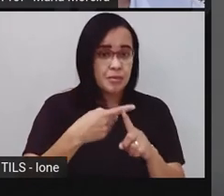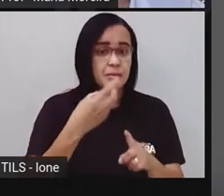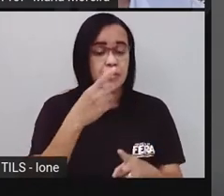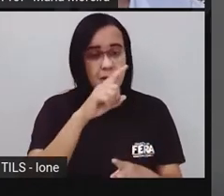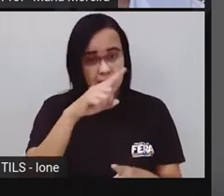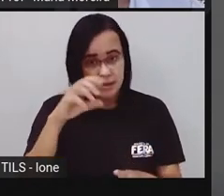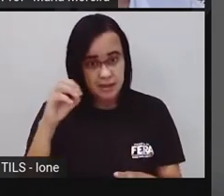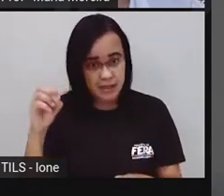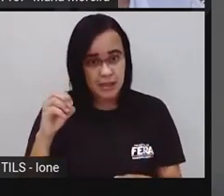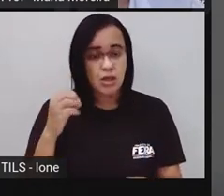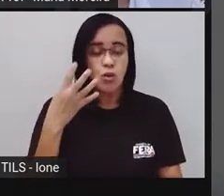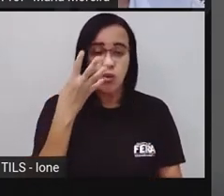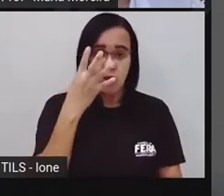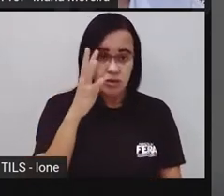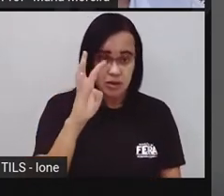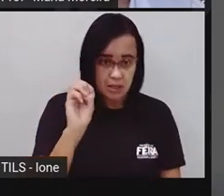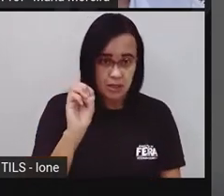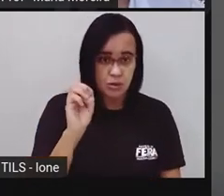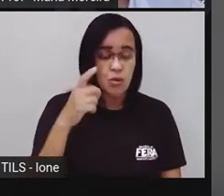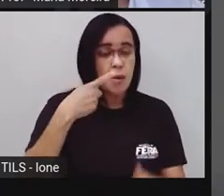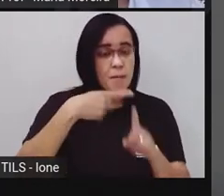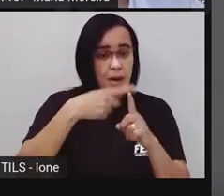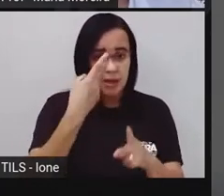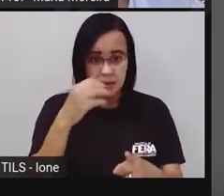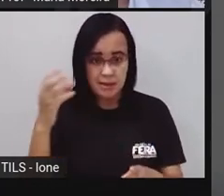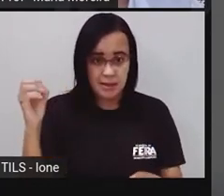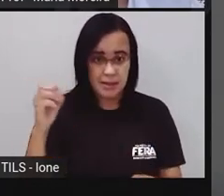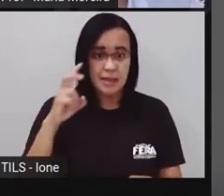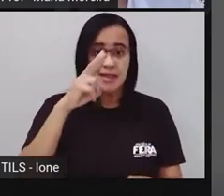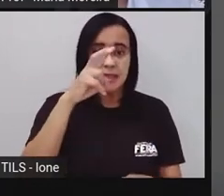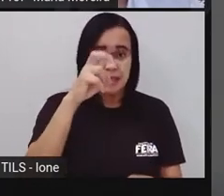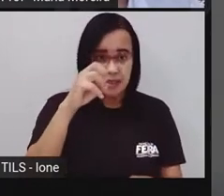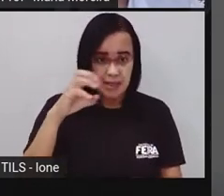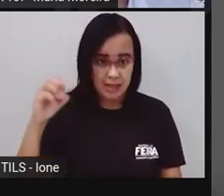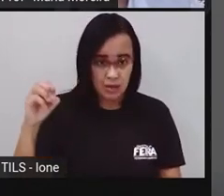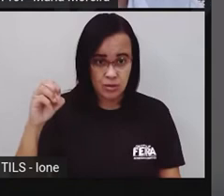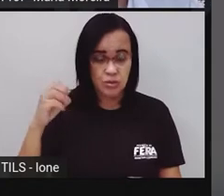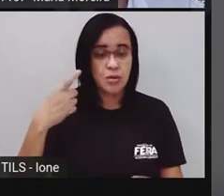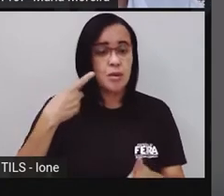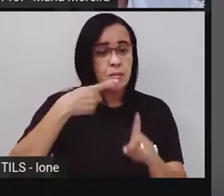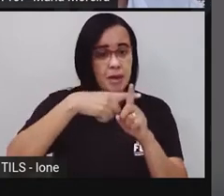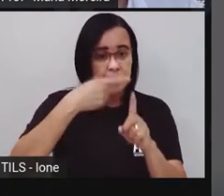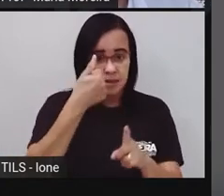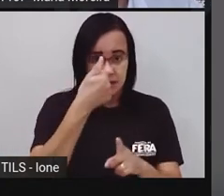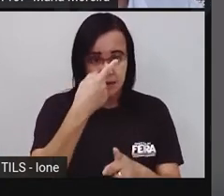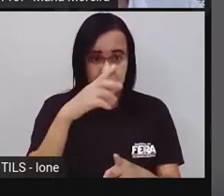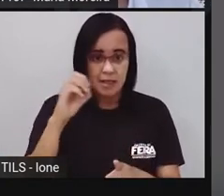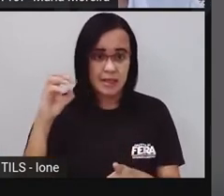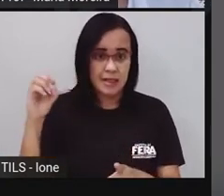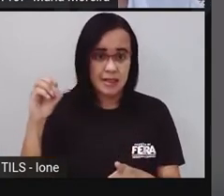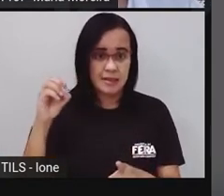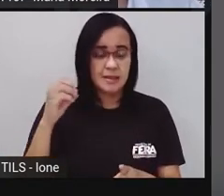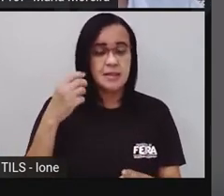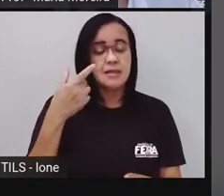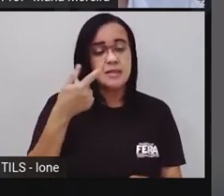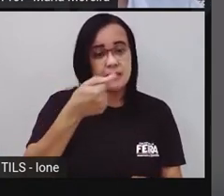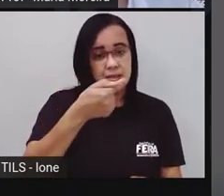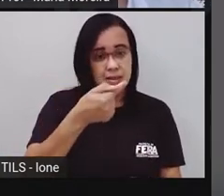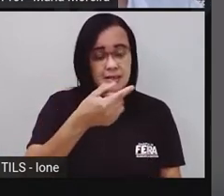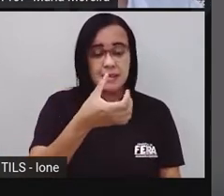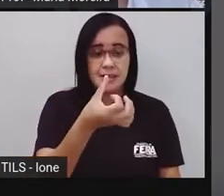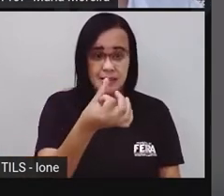300 mais 100/400 mas sem 500 mas sem